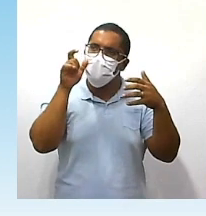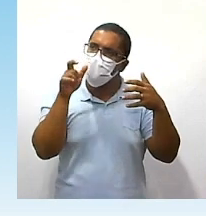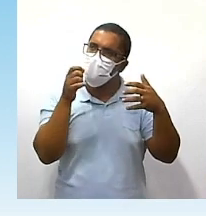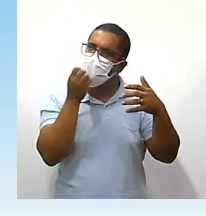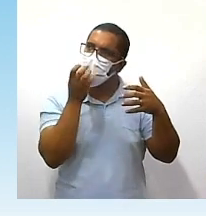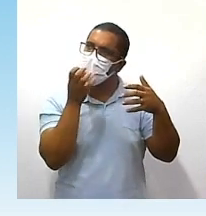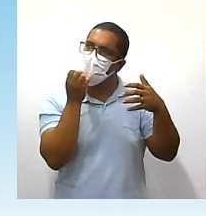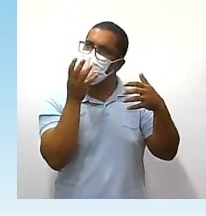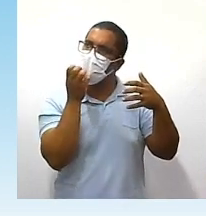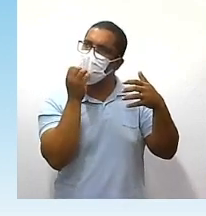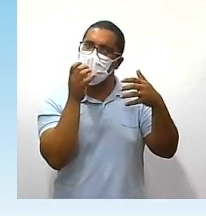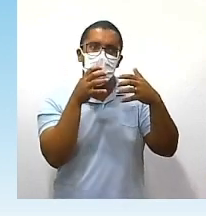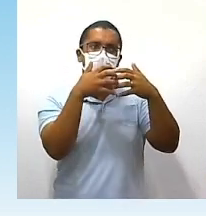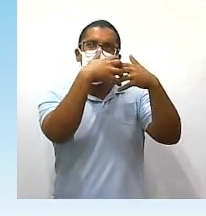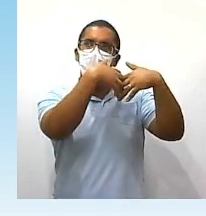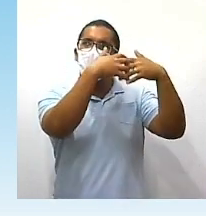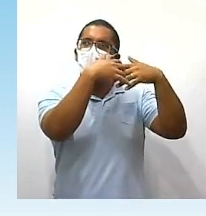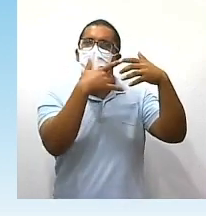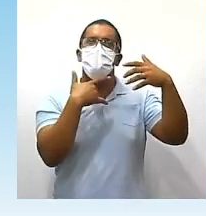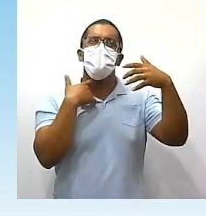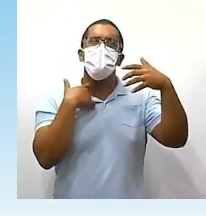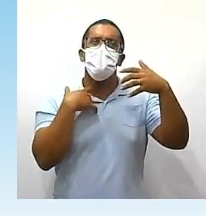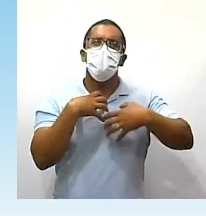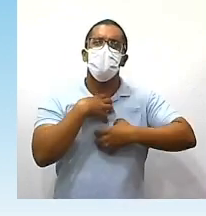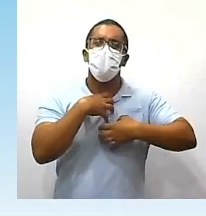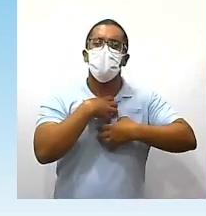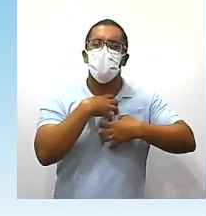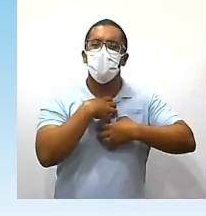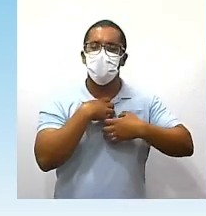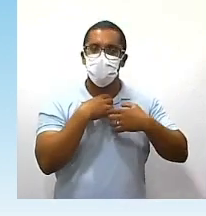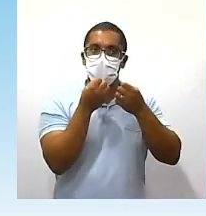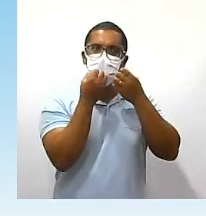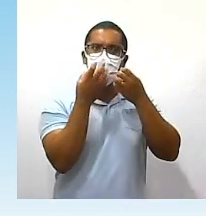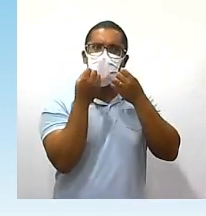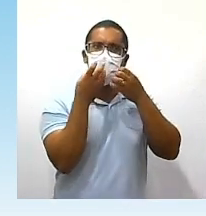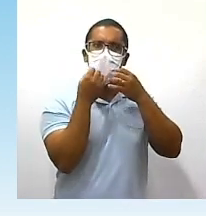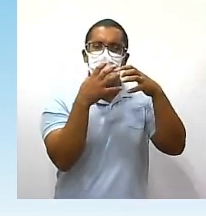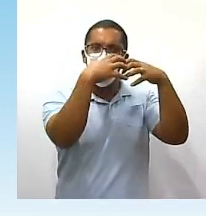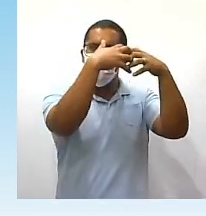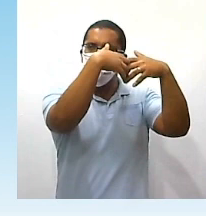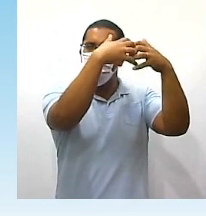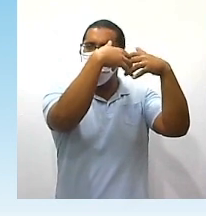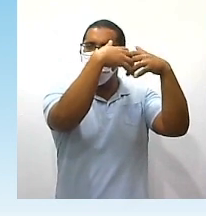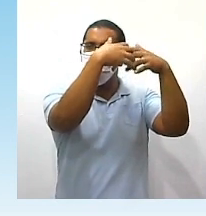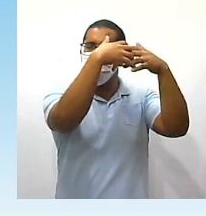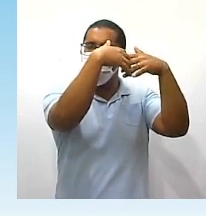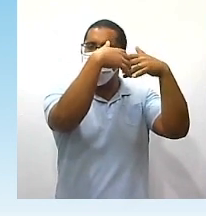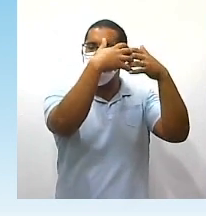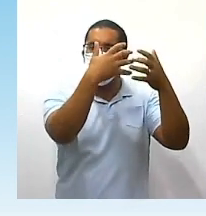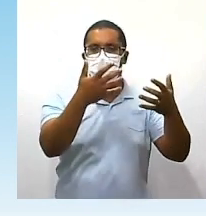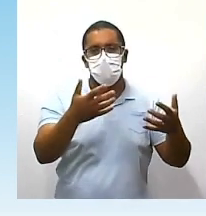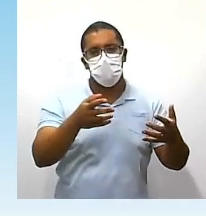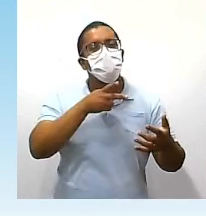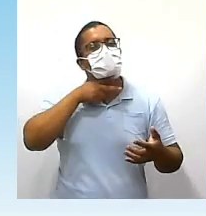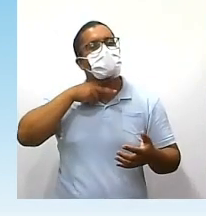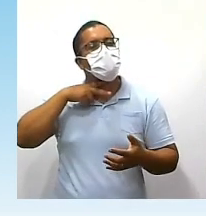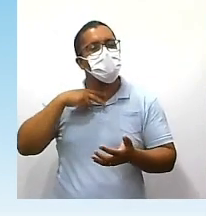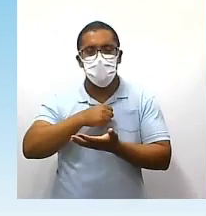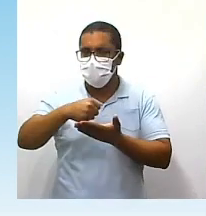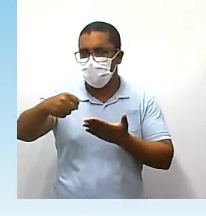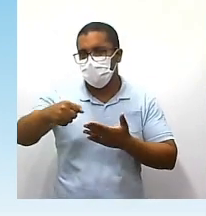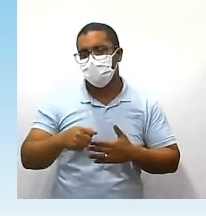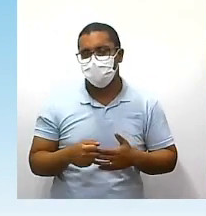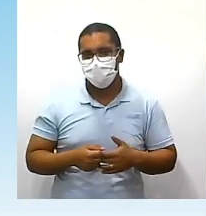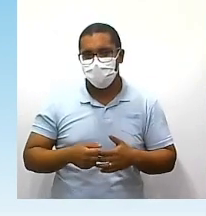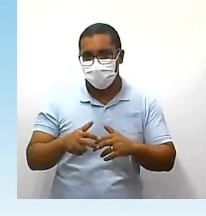interessar cada vez mais pelas sensações que são causadas pelo uso de psicoativos. Isso aí